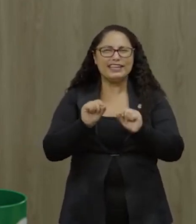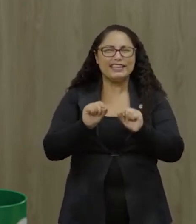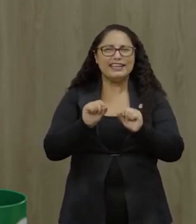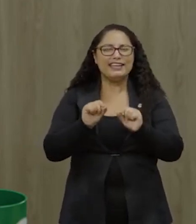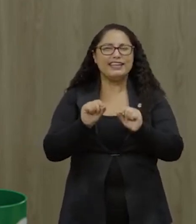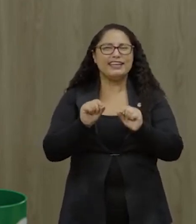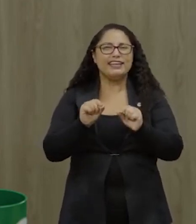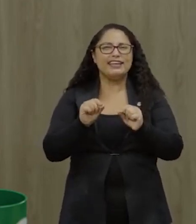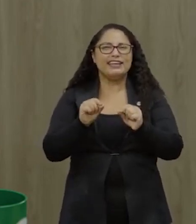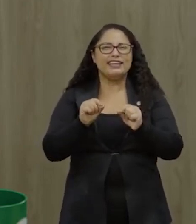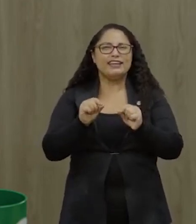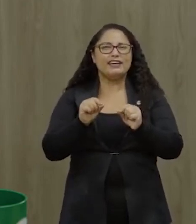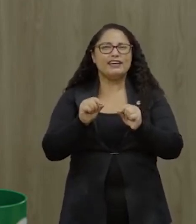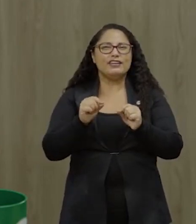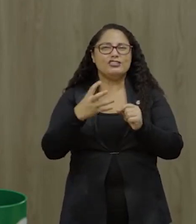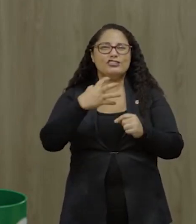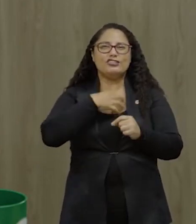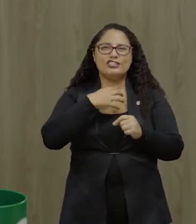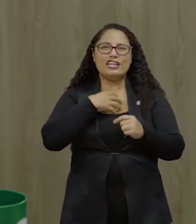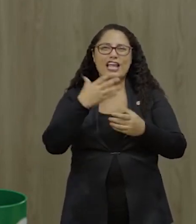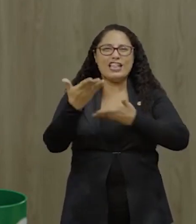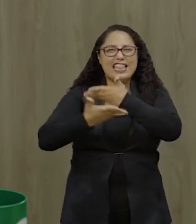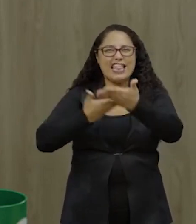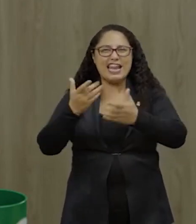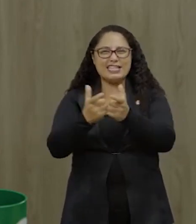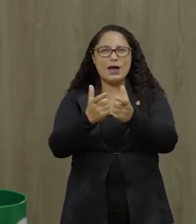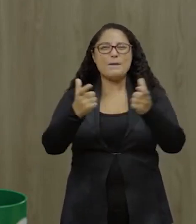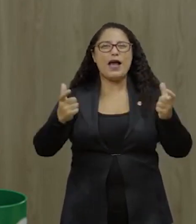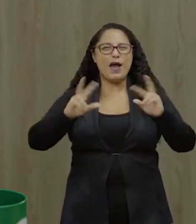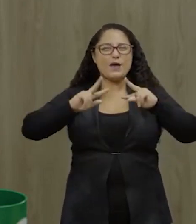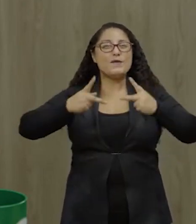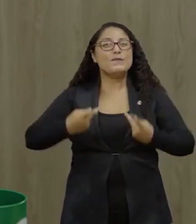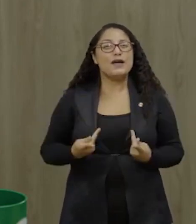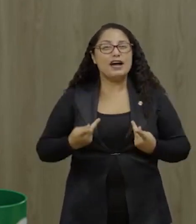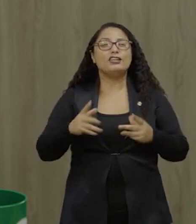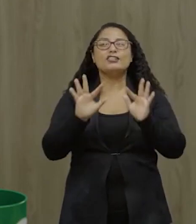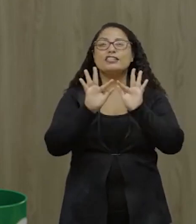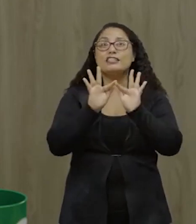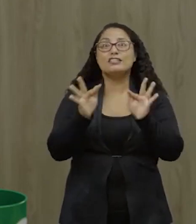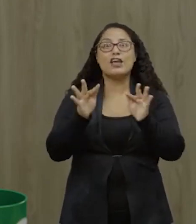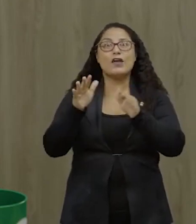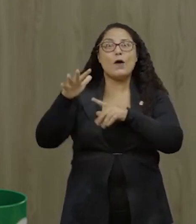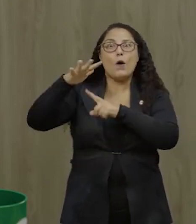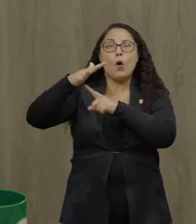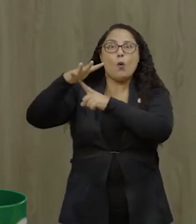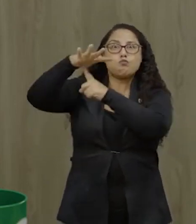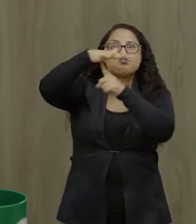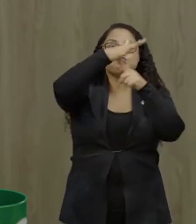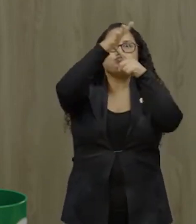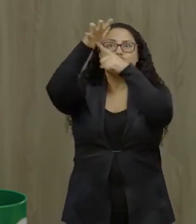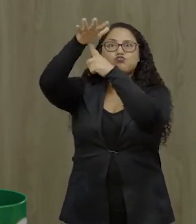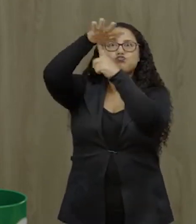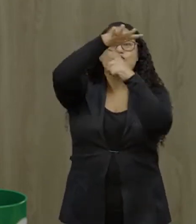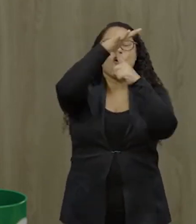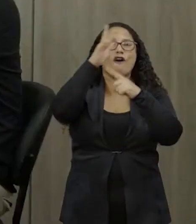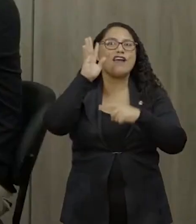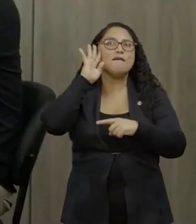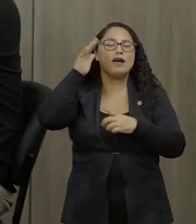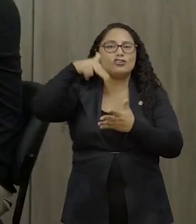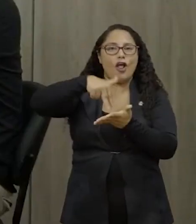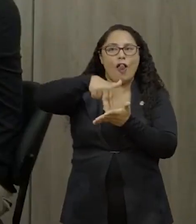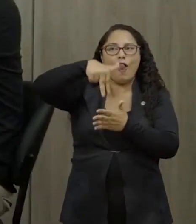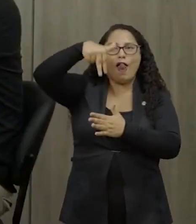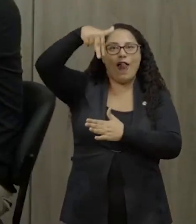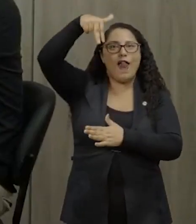e de uma forma de interação maior com o humano do que simplesmente o voo ou o teleporte, aquilo que a gente